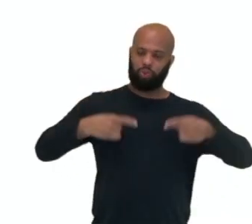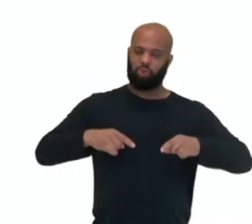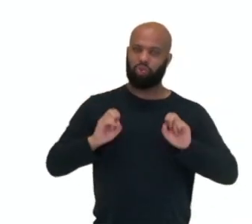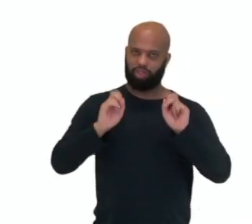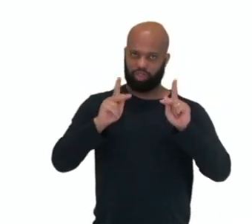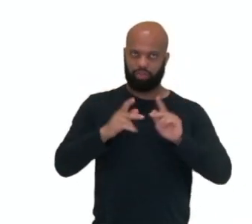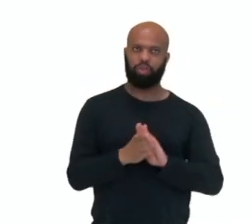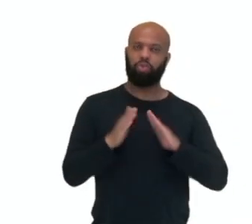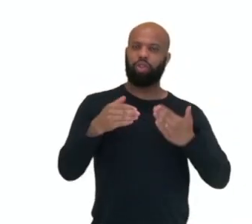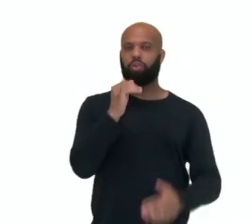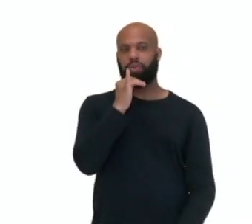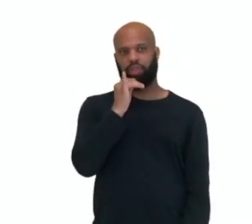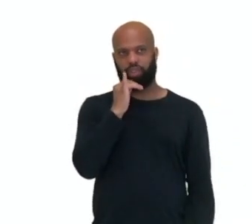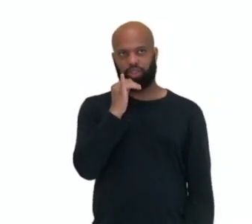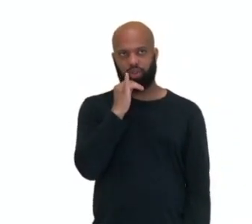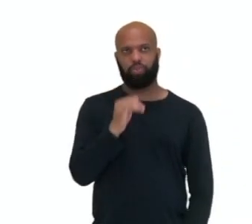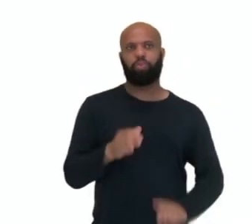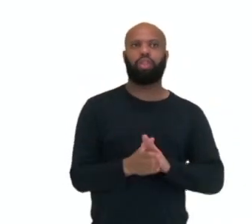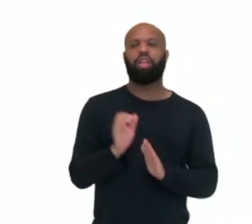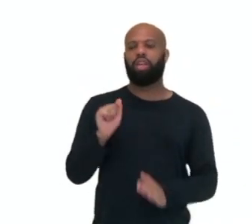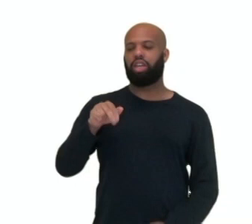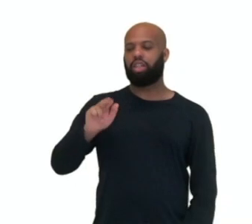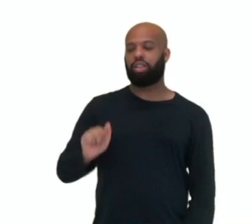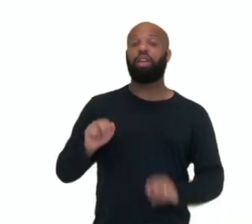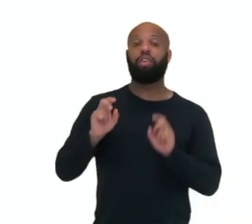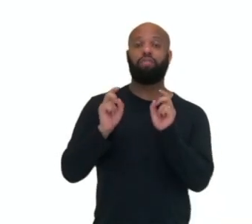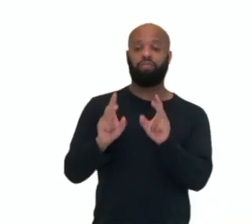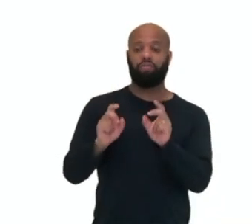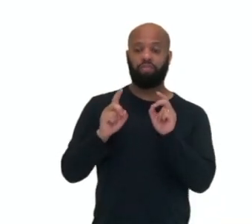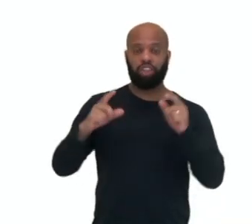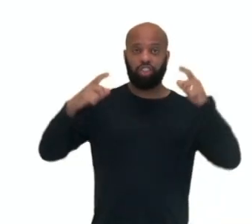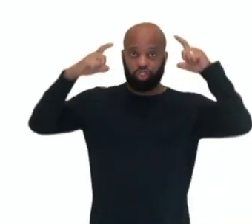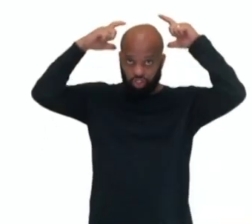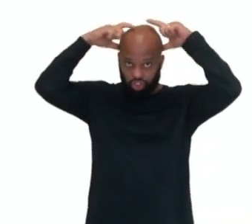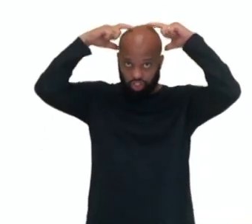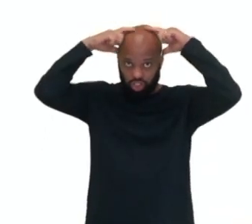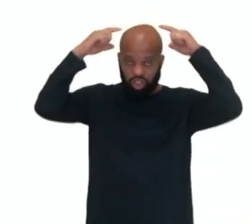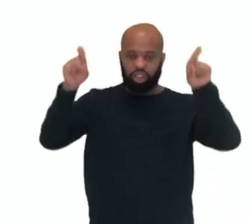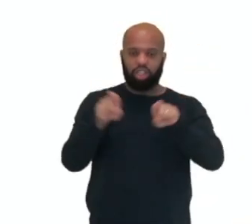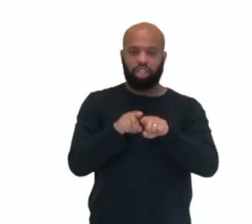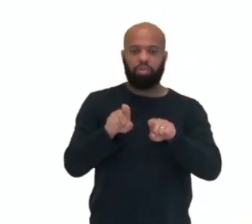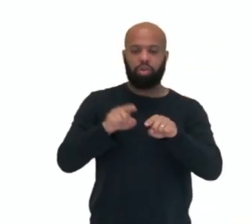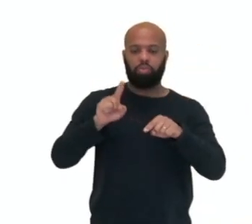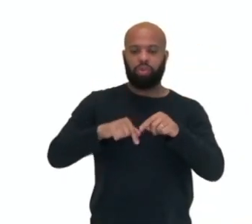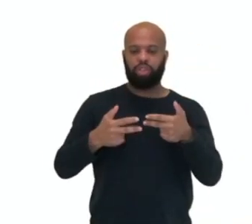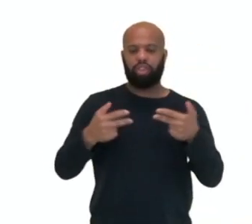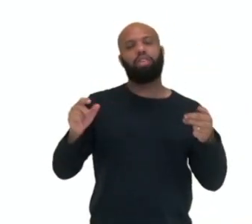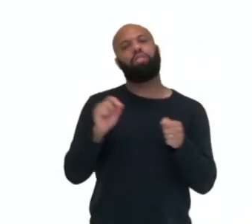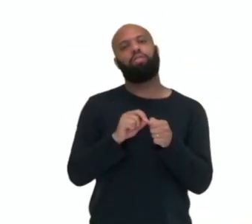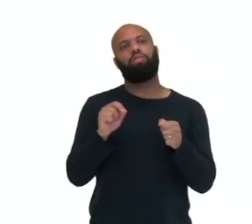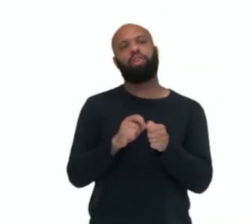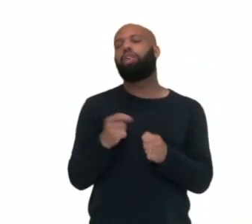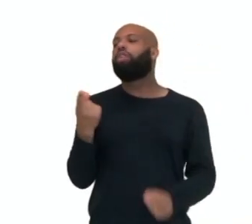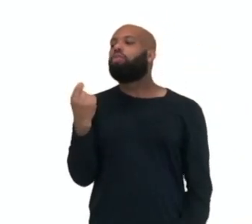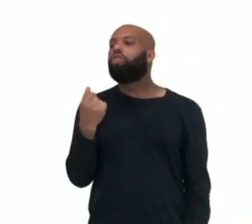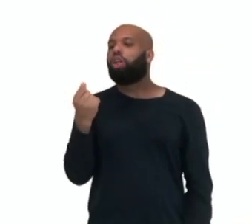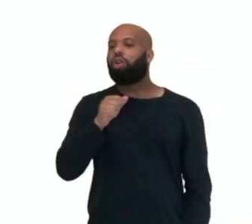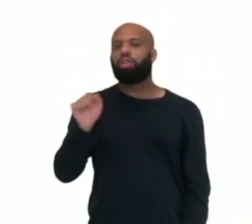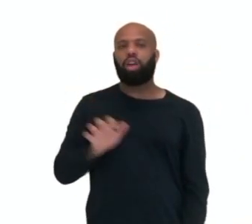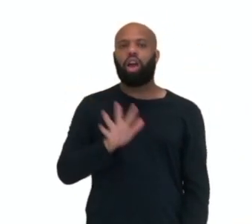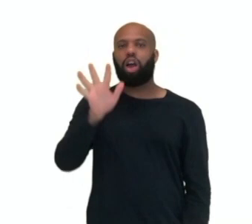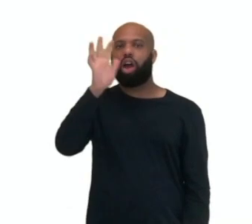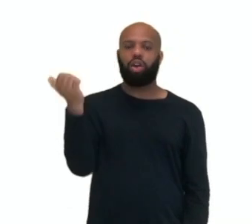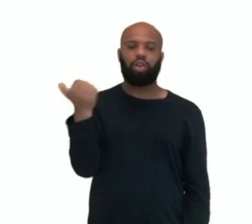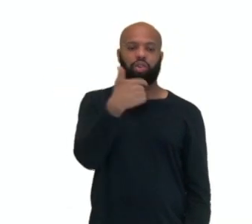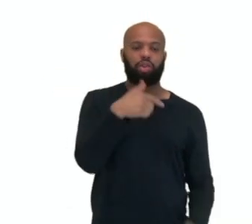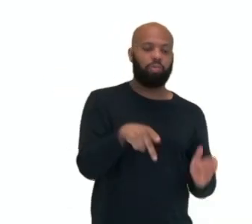competitivo. Por exemplo, Ana vende as tiaras e acessórios que produz por um preço mais alto que da